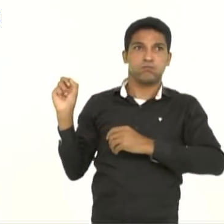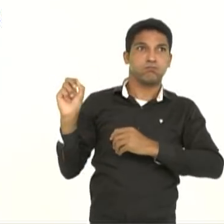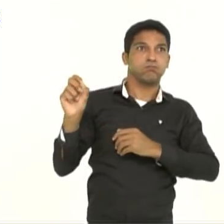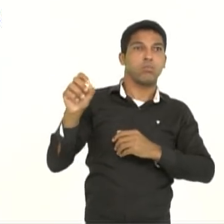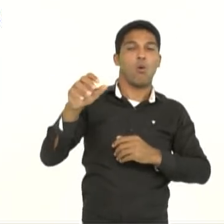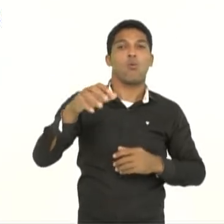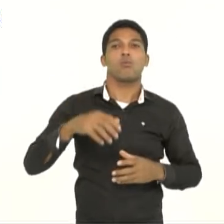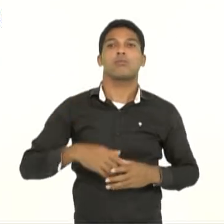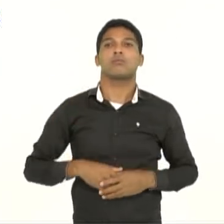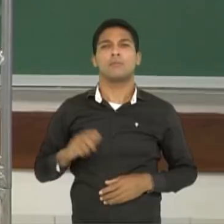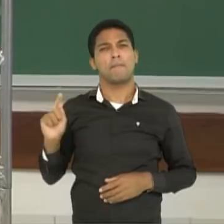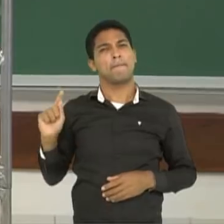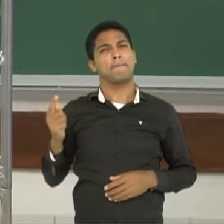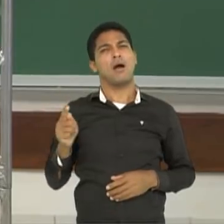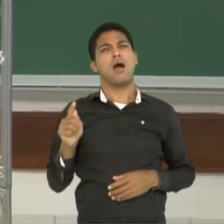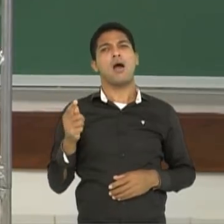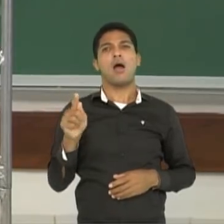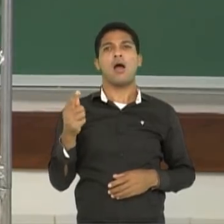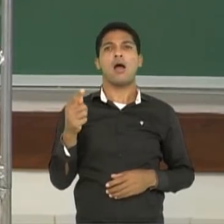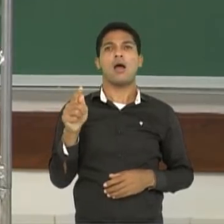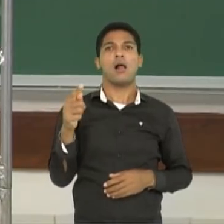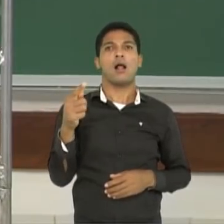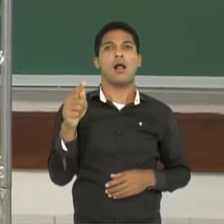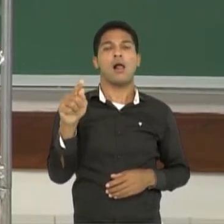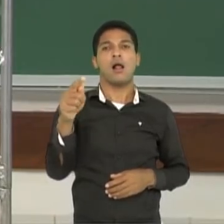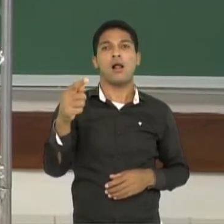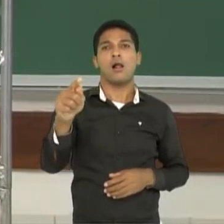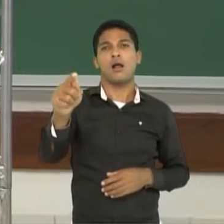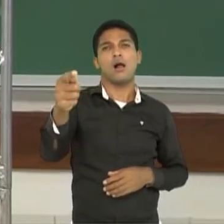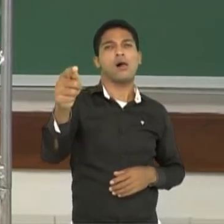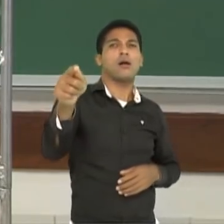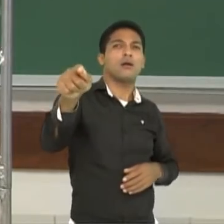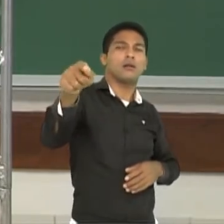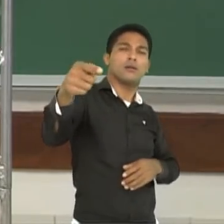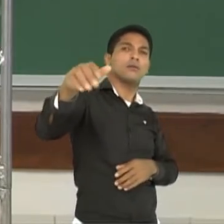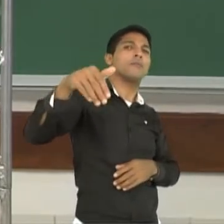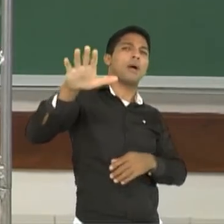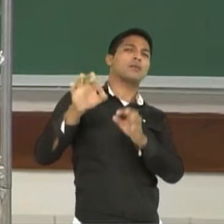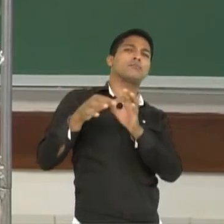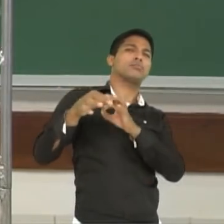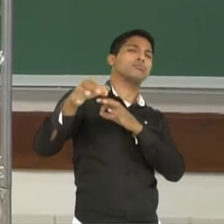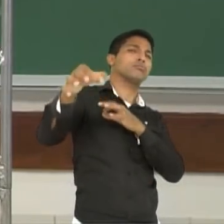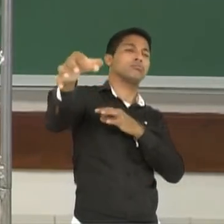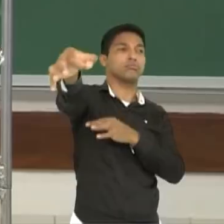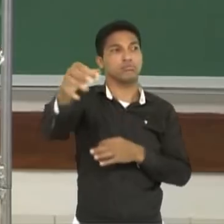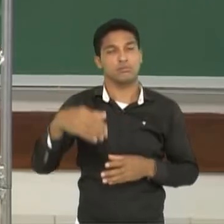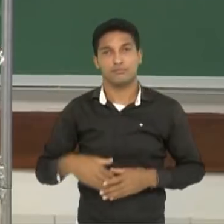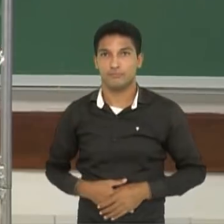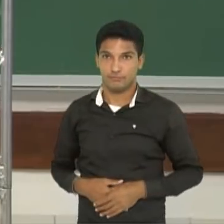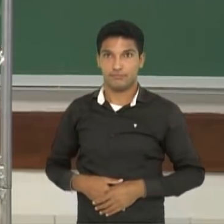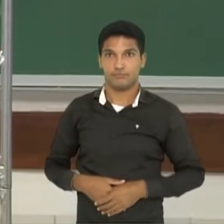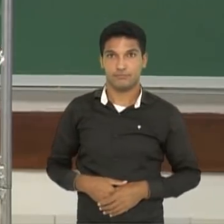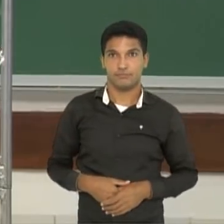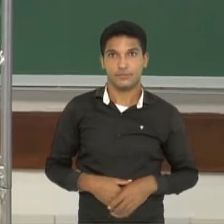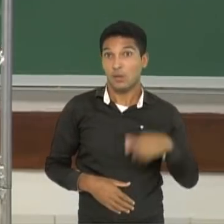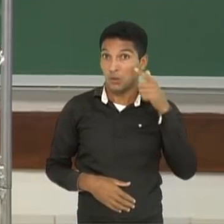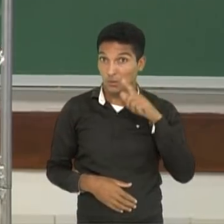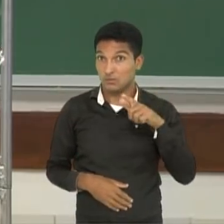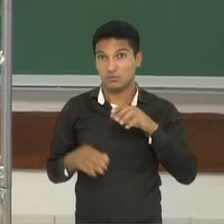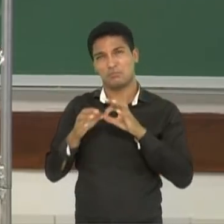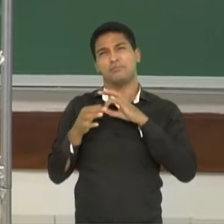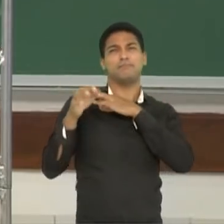distância alcançada, ou seja, quem conseguir lançar aquele equipamento o mais distante